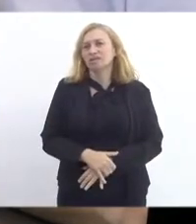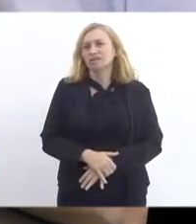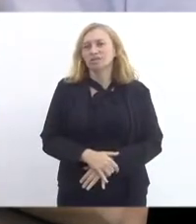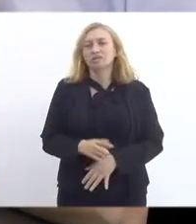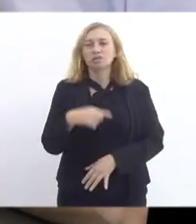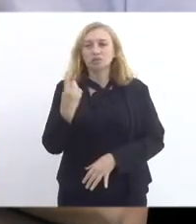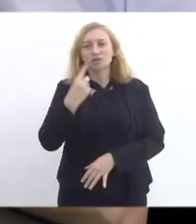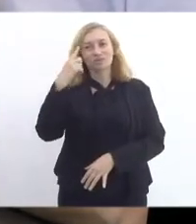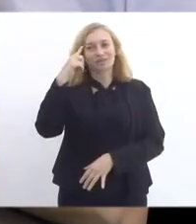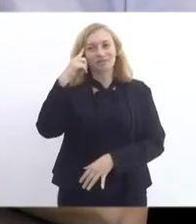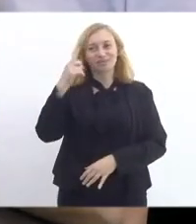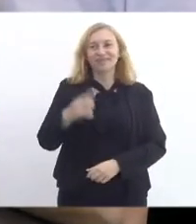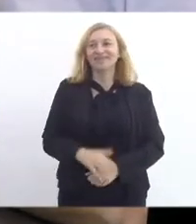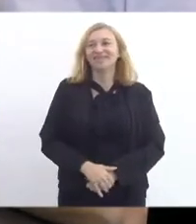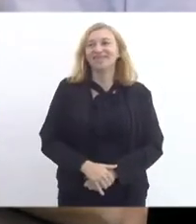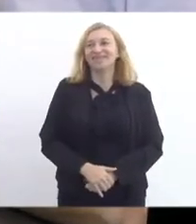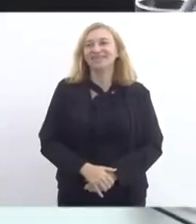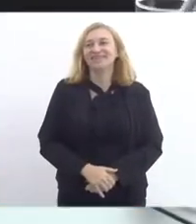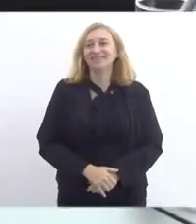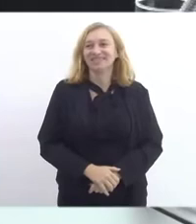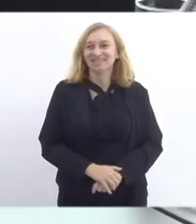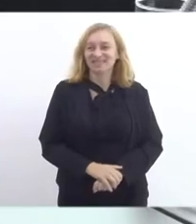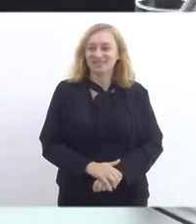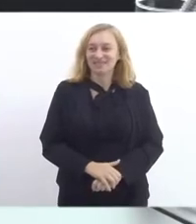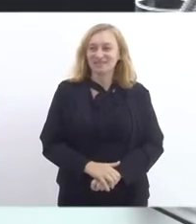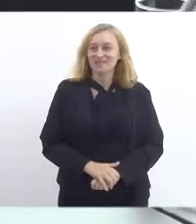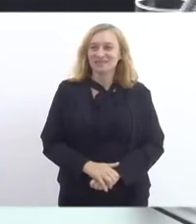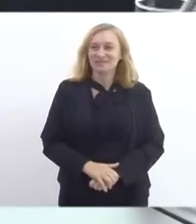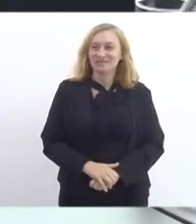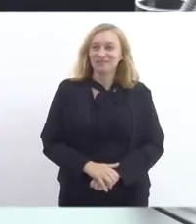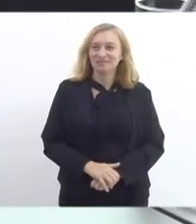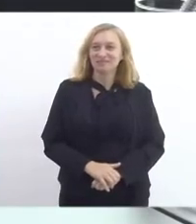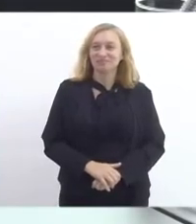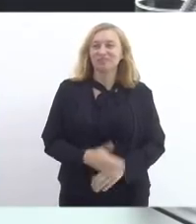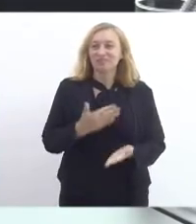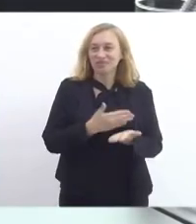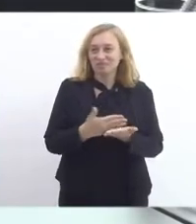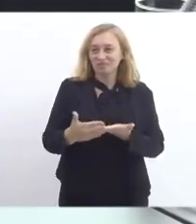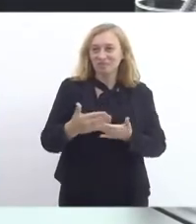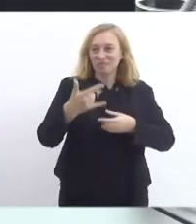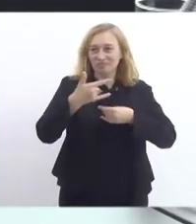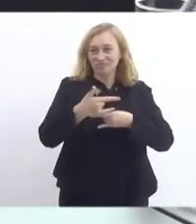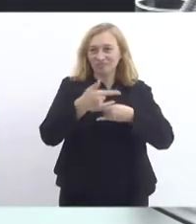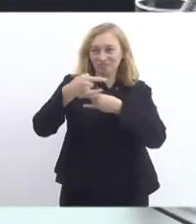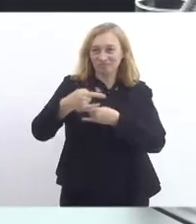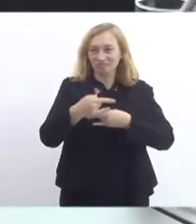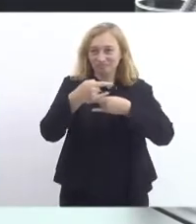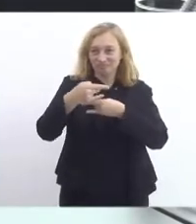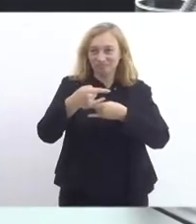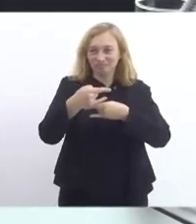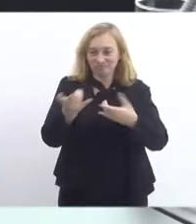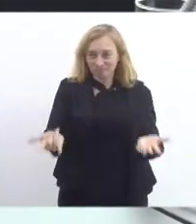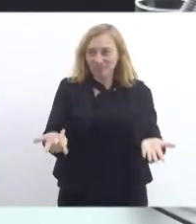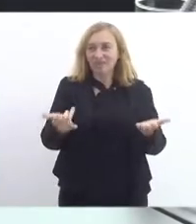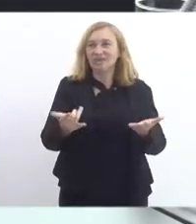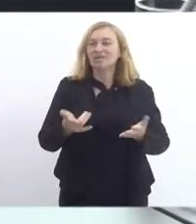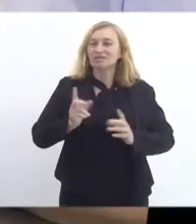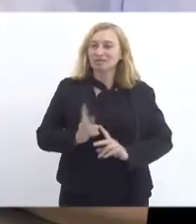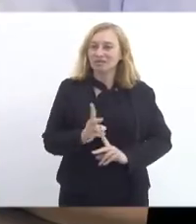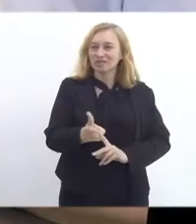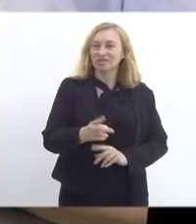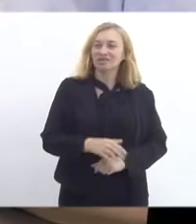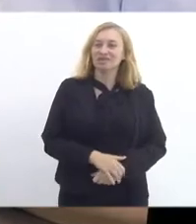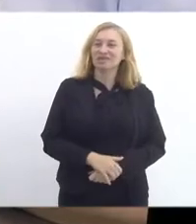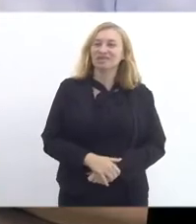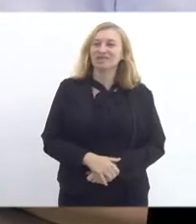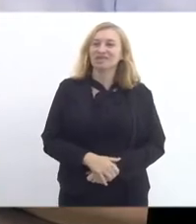o nosso pensamento. Fez, inclusive, quando começou a sessão remota. Então vamos adiante. Agora o que